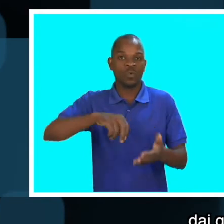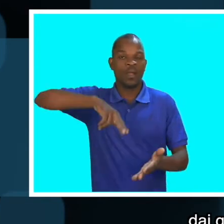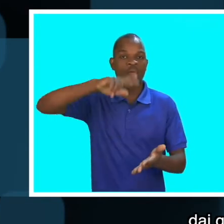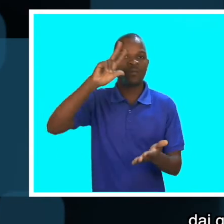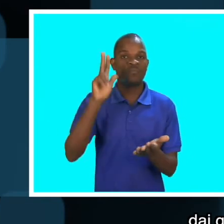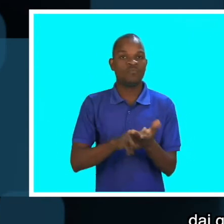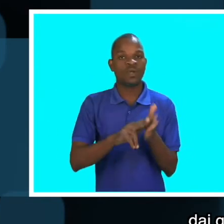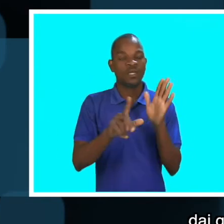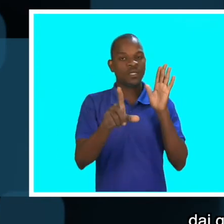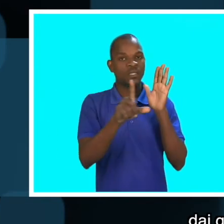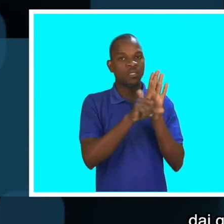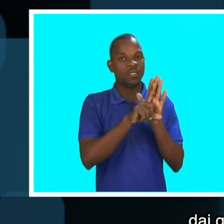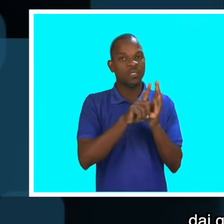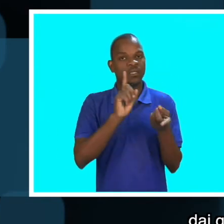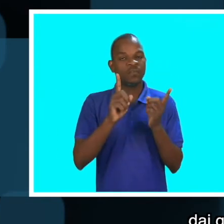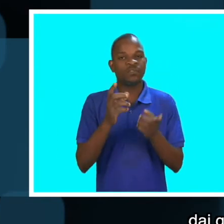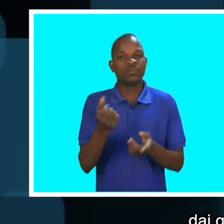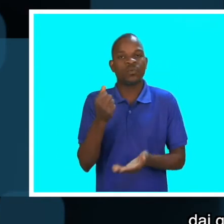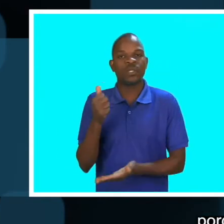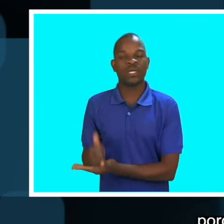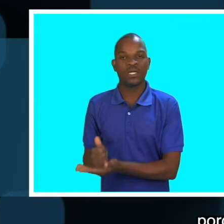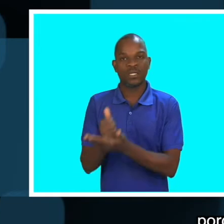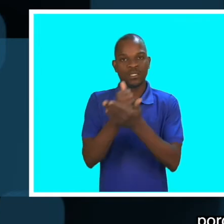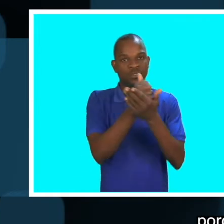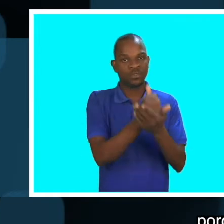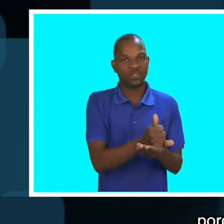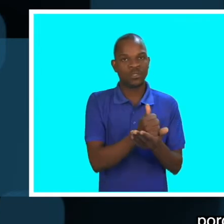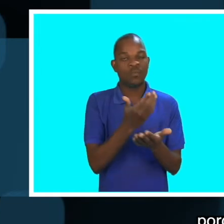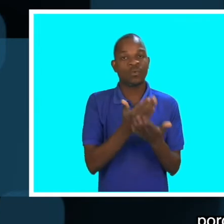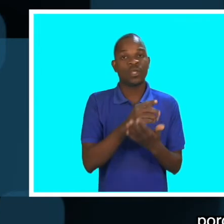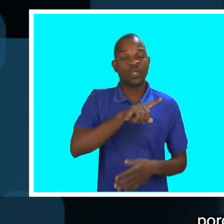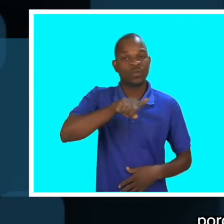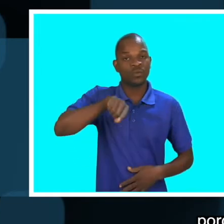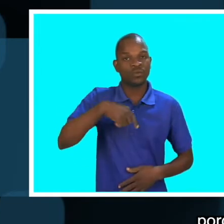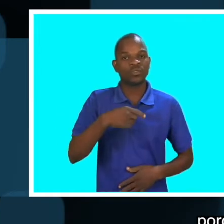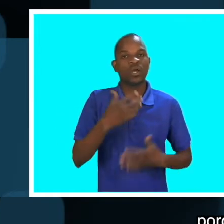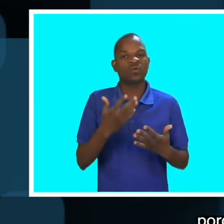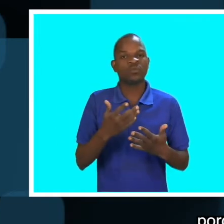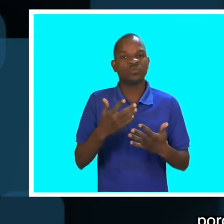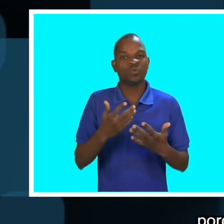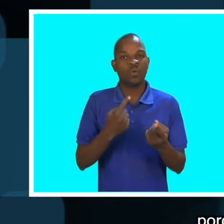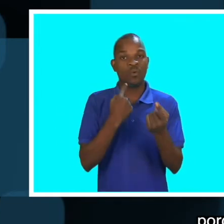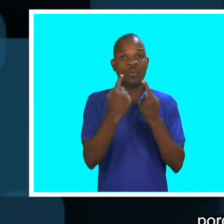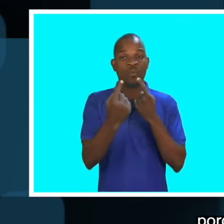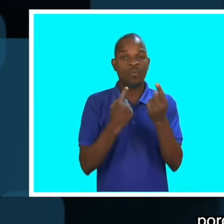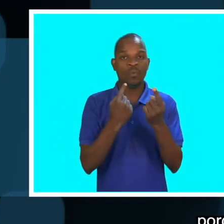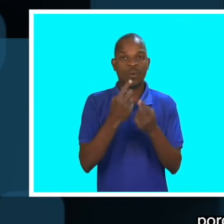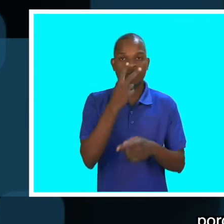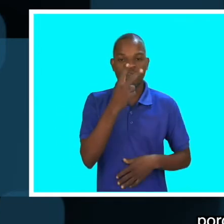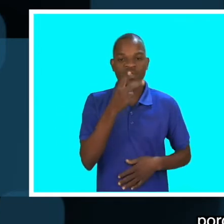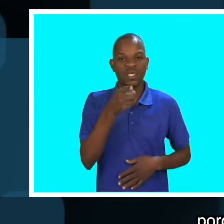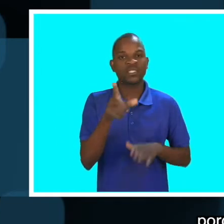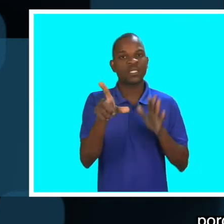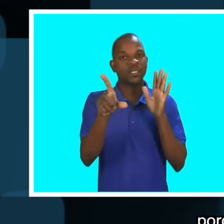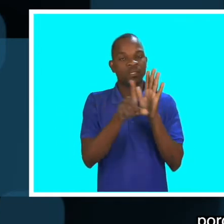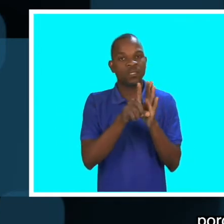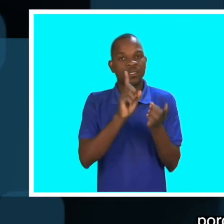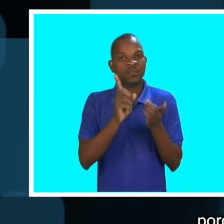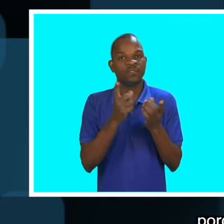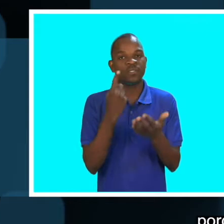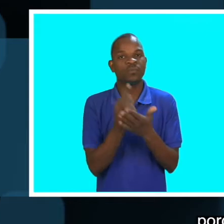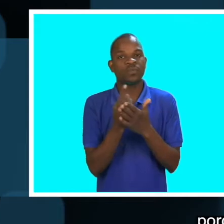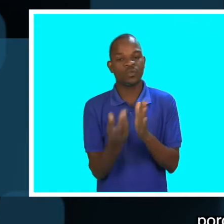ou sendo aprovada essa lei, acredito que vai apoiar e ajudar, porque nós estamos, de fato, a debater para ver se essa